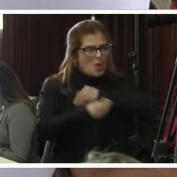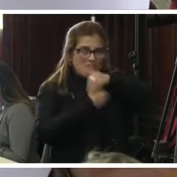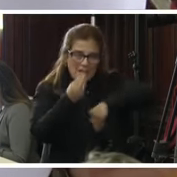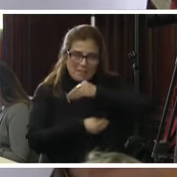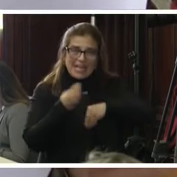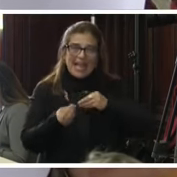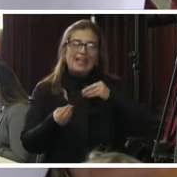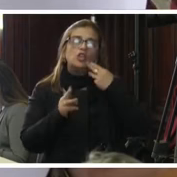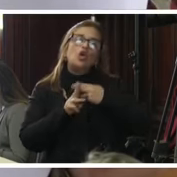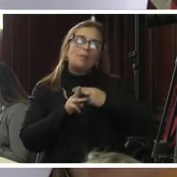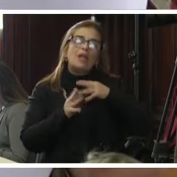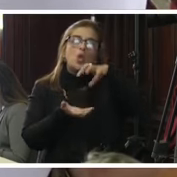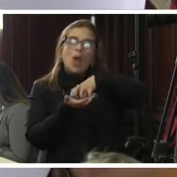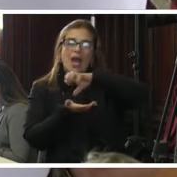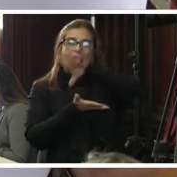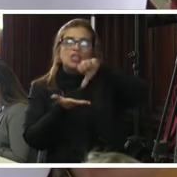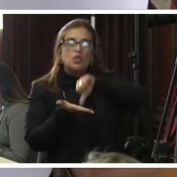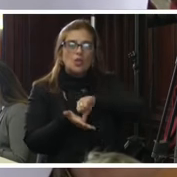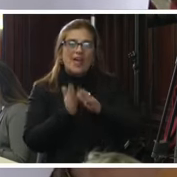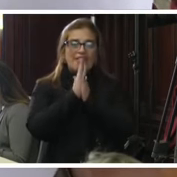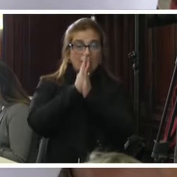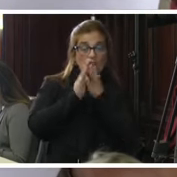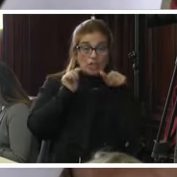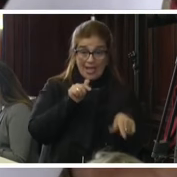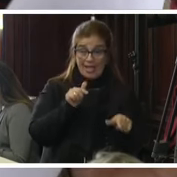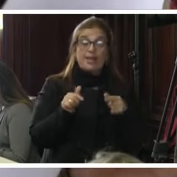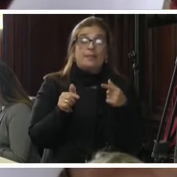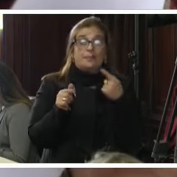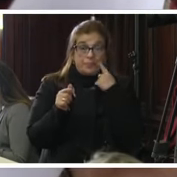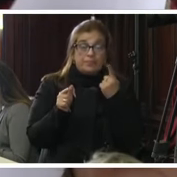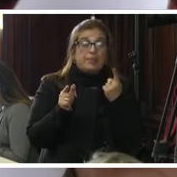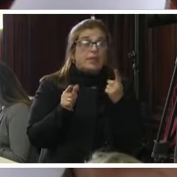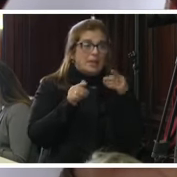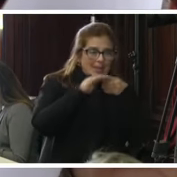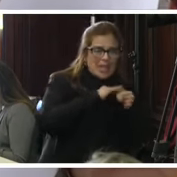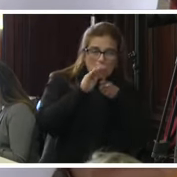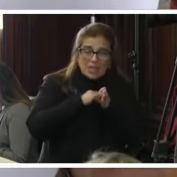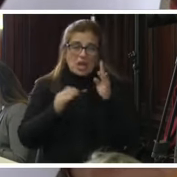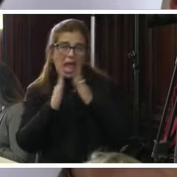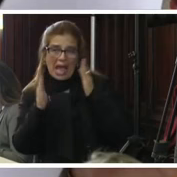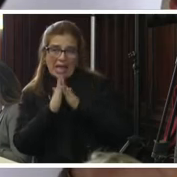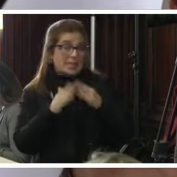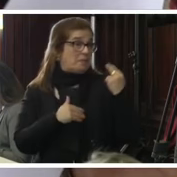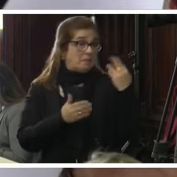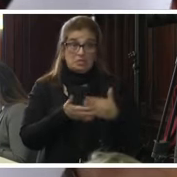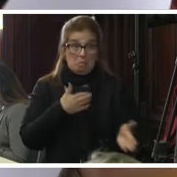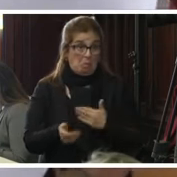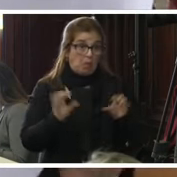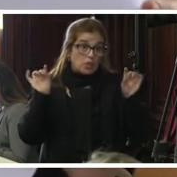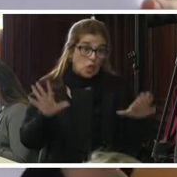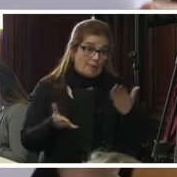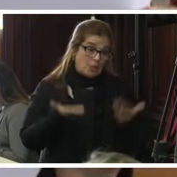Deus assistiram à suspensão da proteção constitucional do seu domicílio sob a autorização do Poder